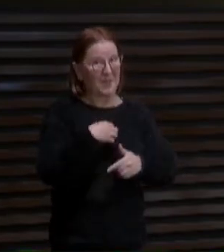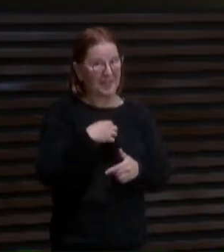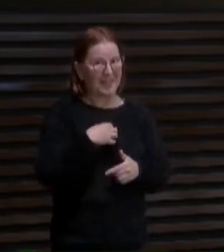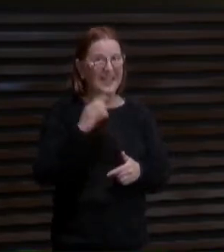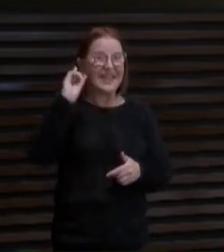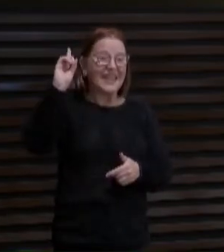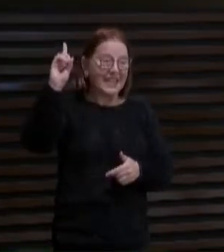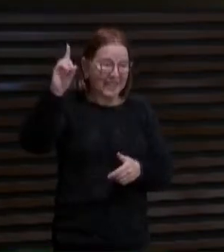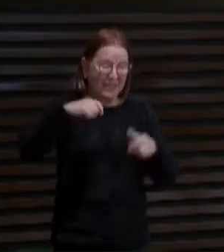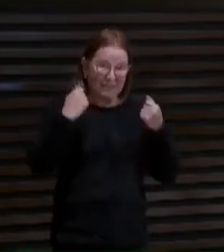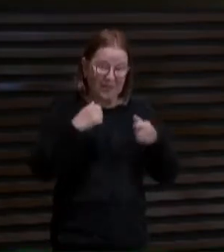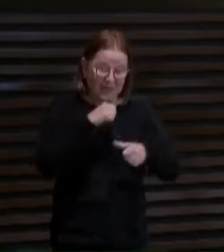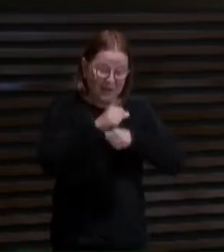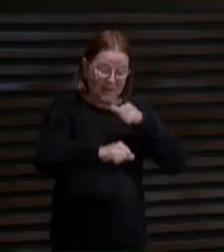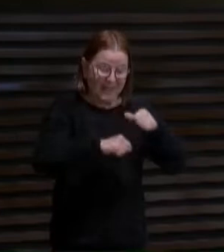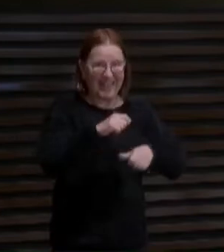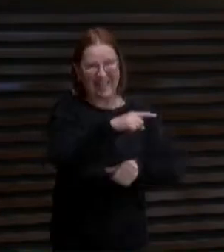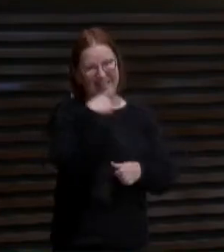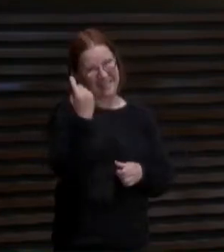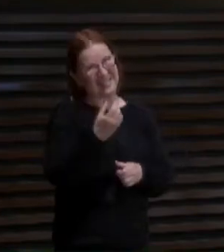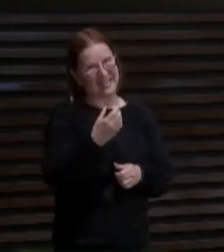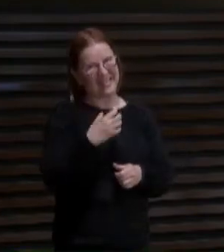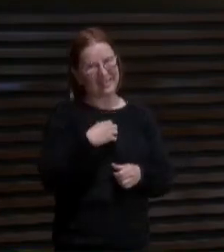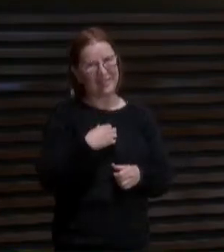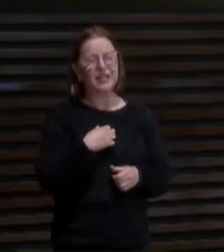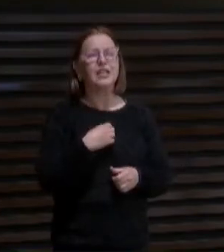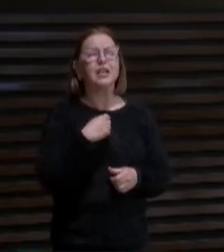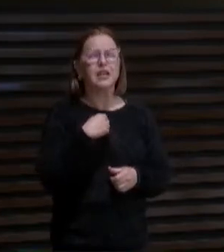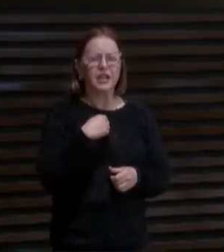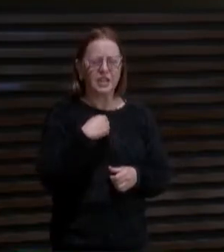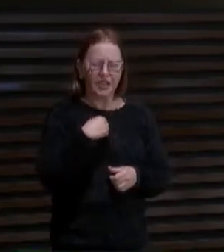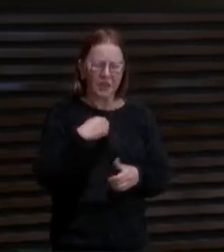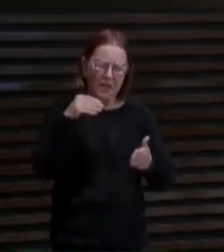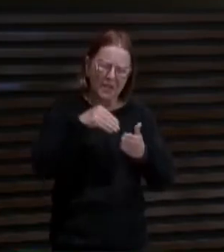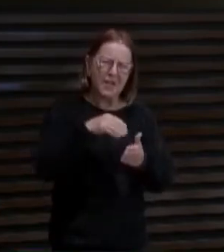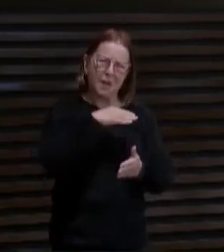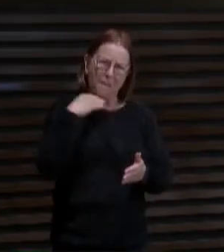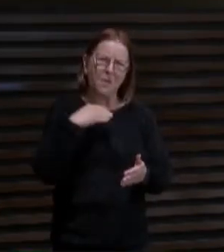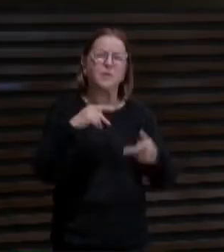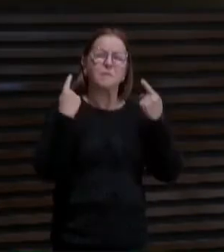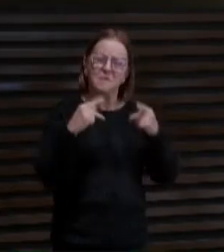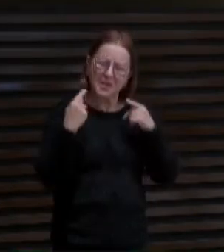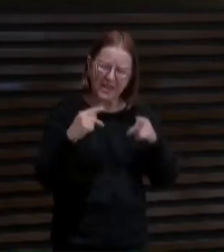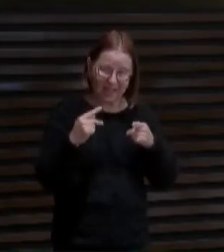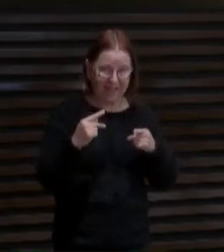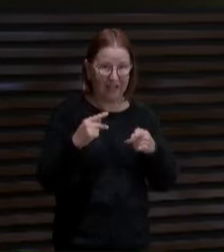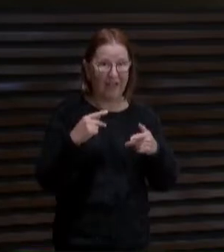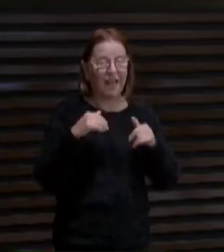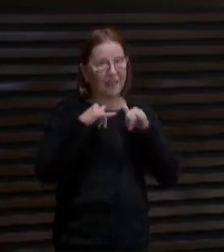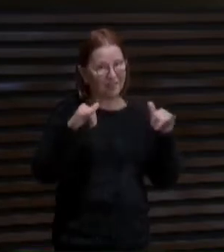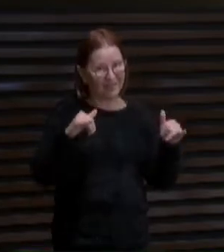eu vou morrer dizendo isso nas clínicas de recuperação que o problema da pessoa não está na droga